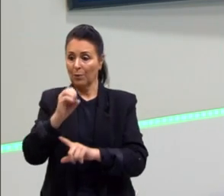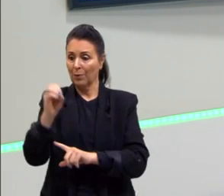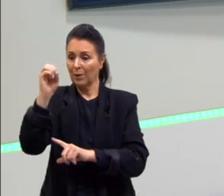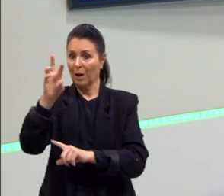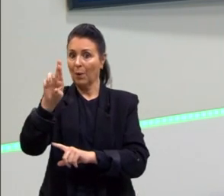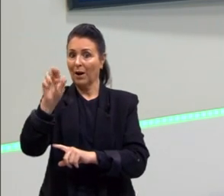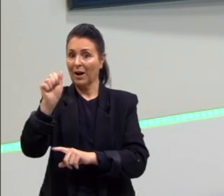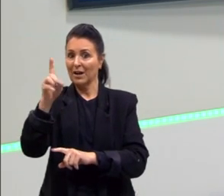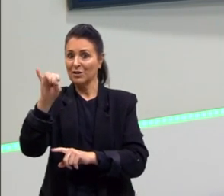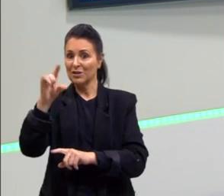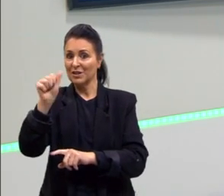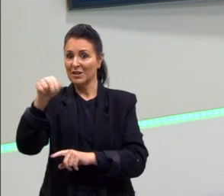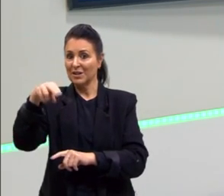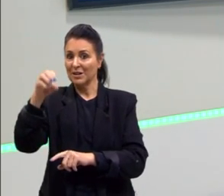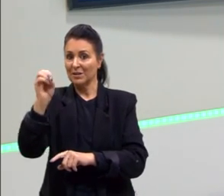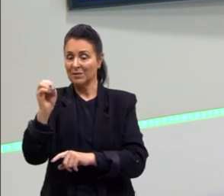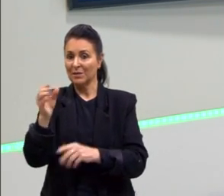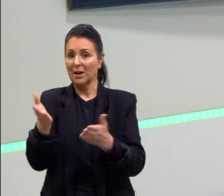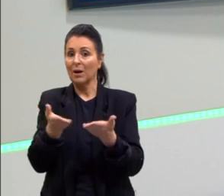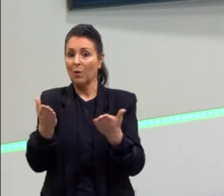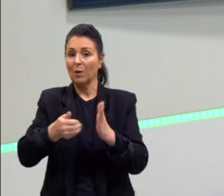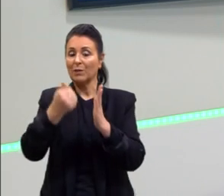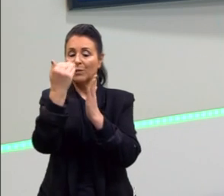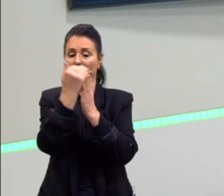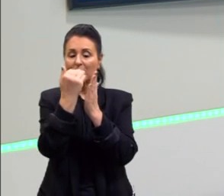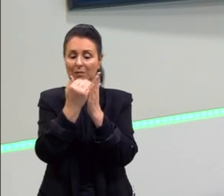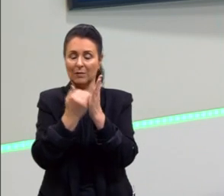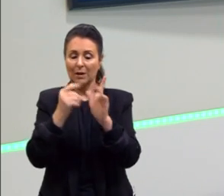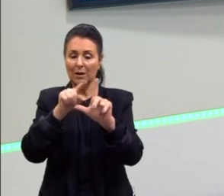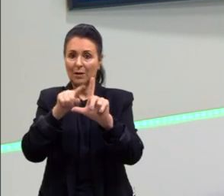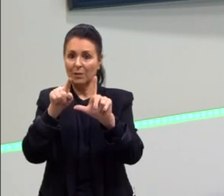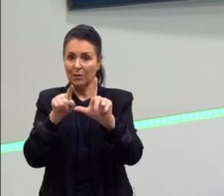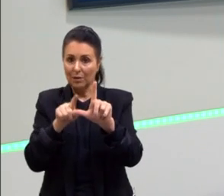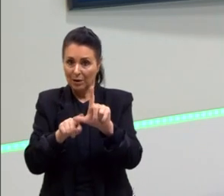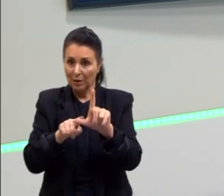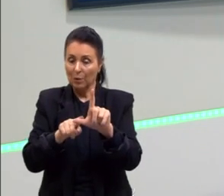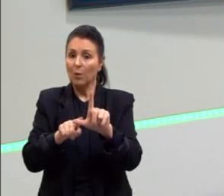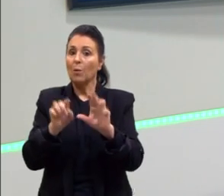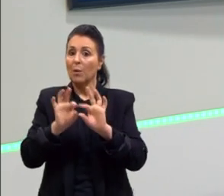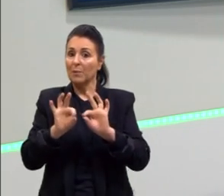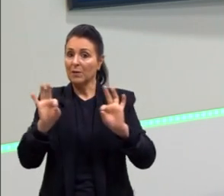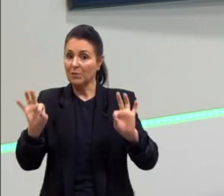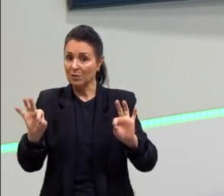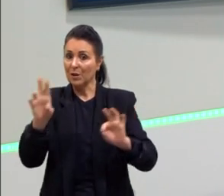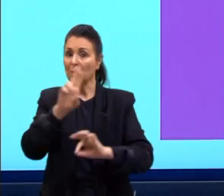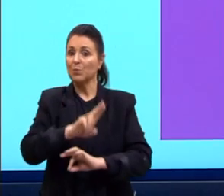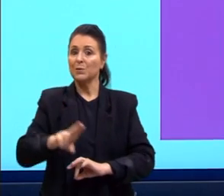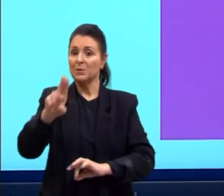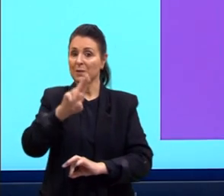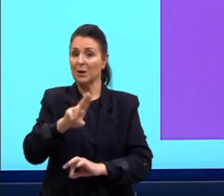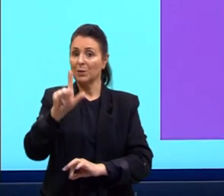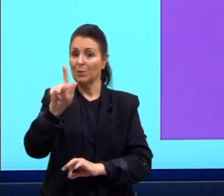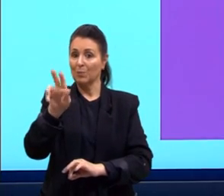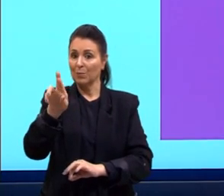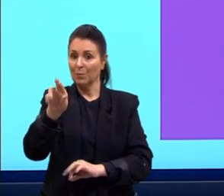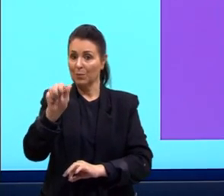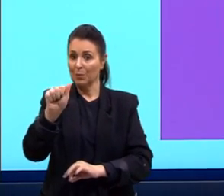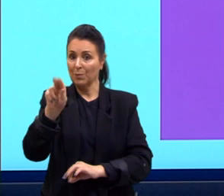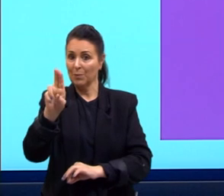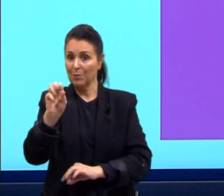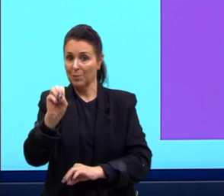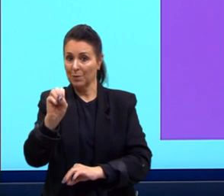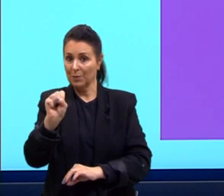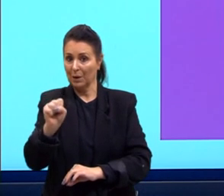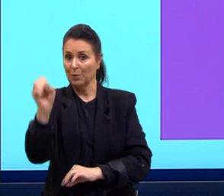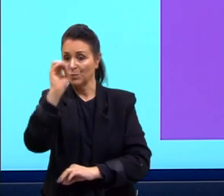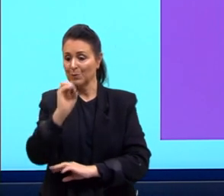agora nós vamos classificar os ângulos a partir da sua medida em graus aqui ainda na imagem nós